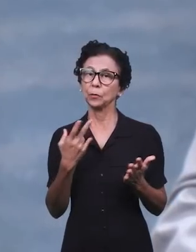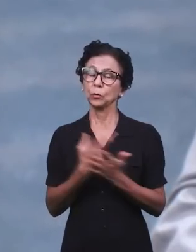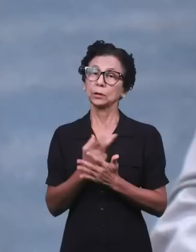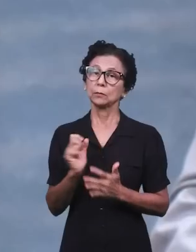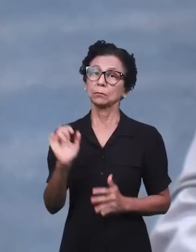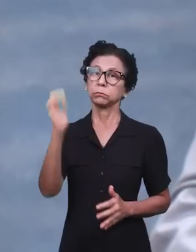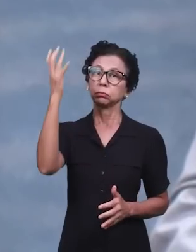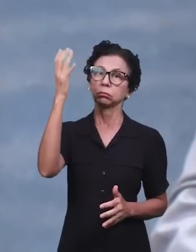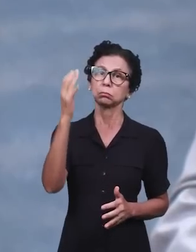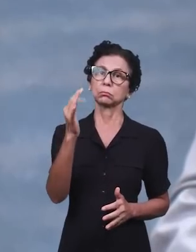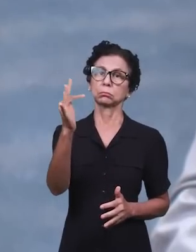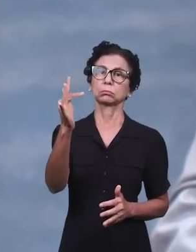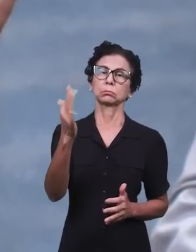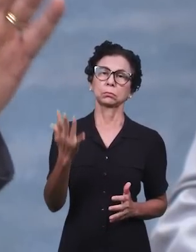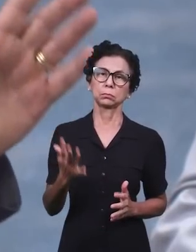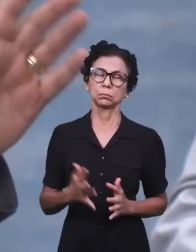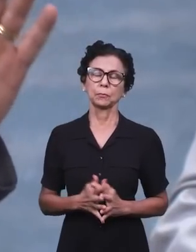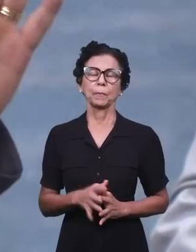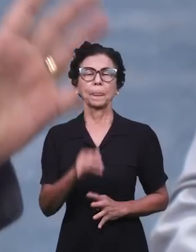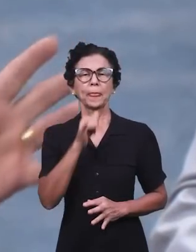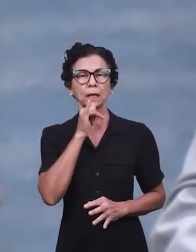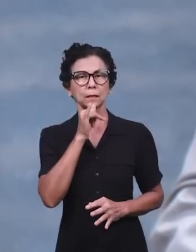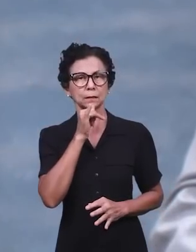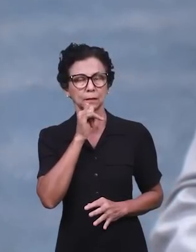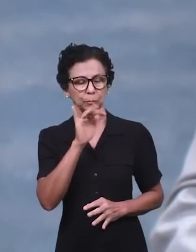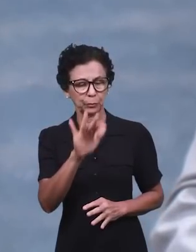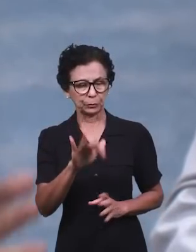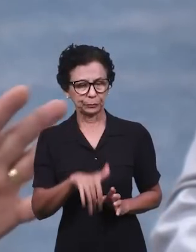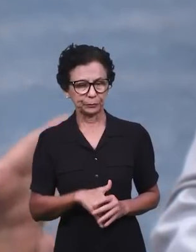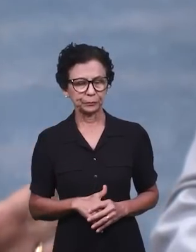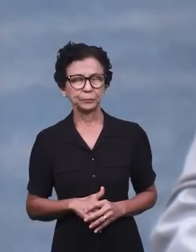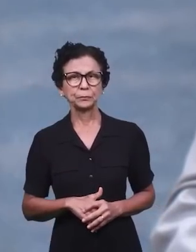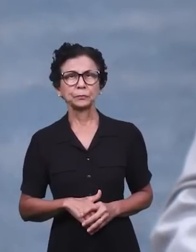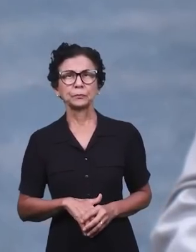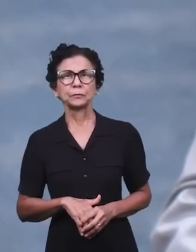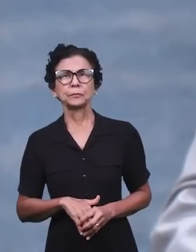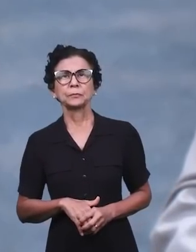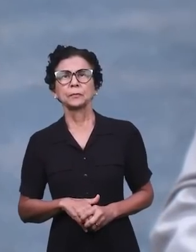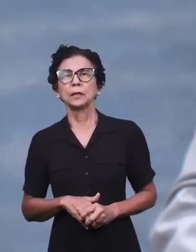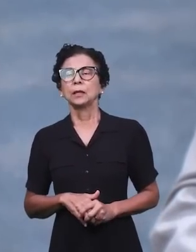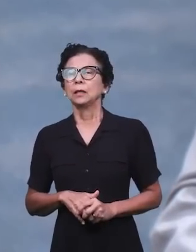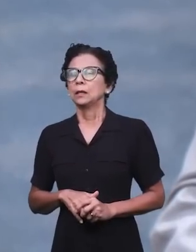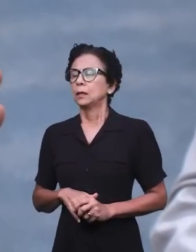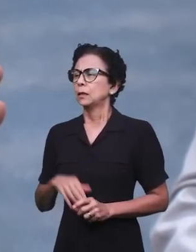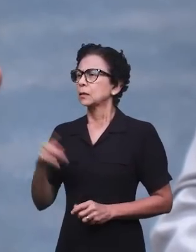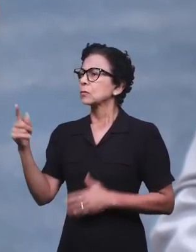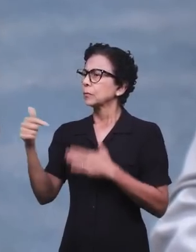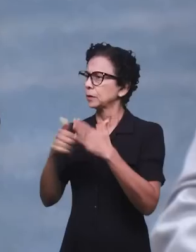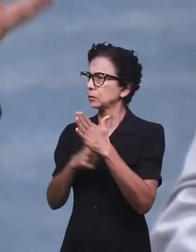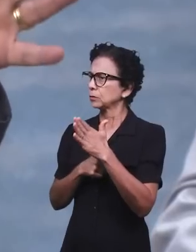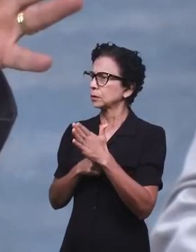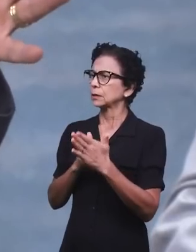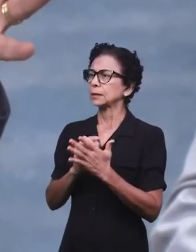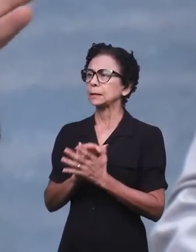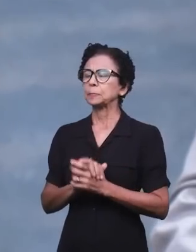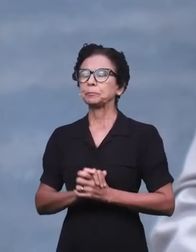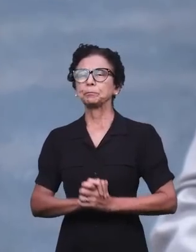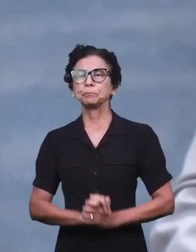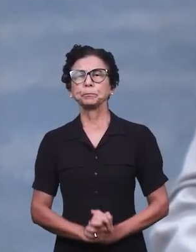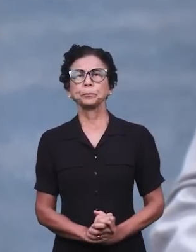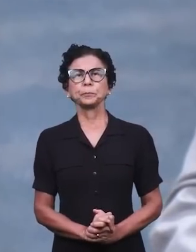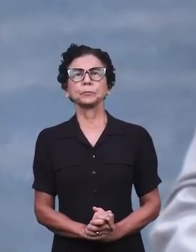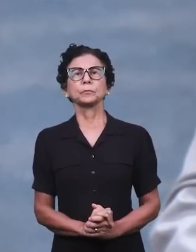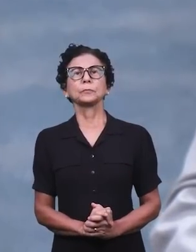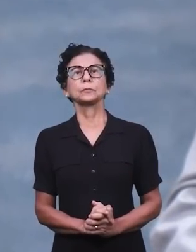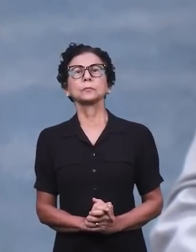mundo. Aí vamos só aqui já. Essa foi a última pergunta, né? Mas vamos ver o seguinte, qual o efeito